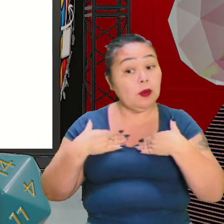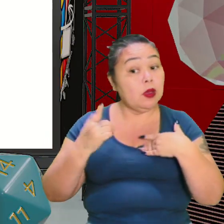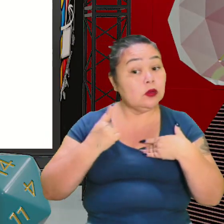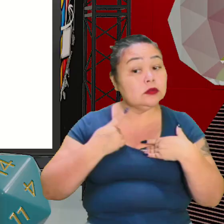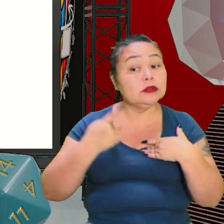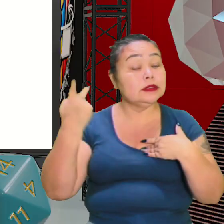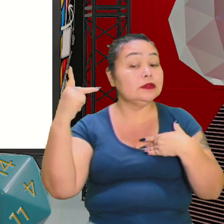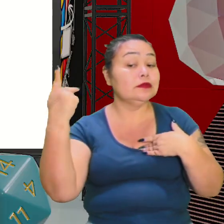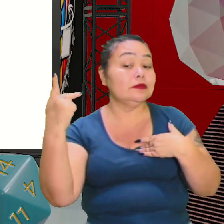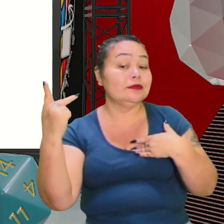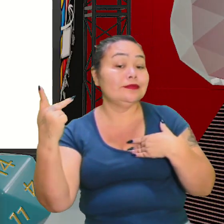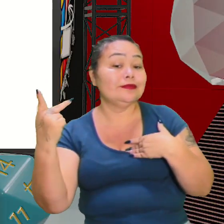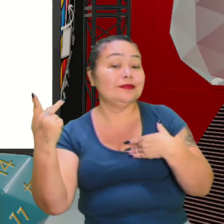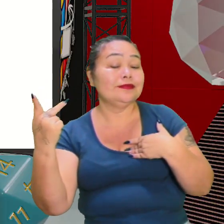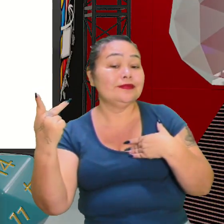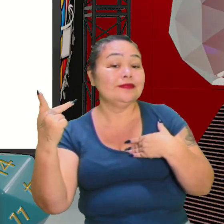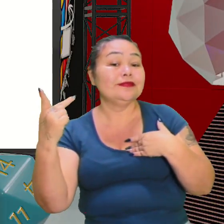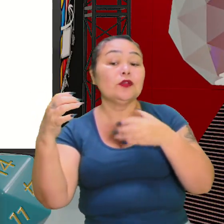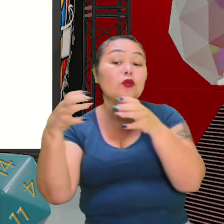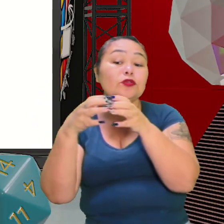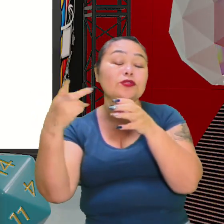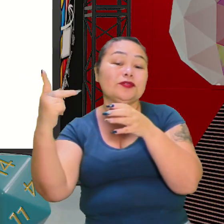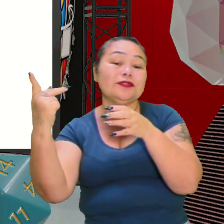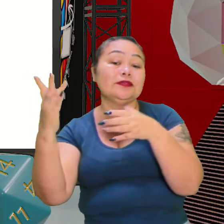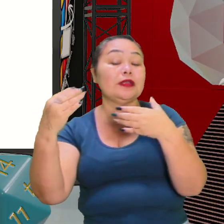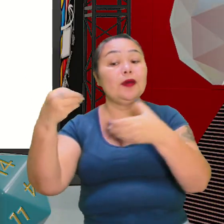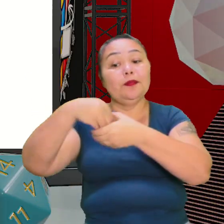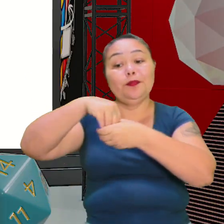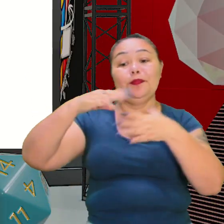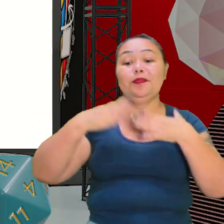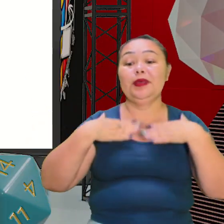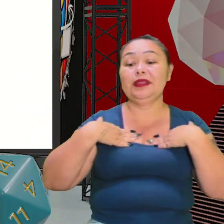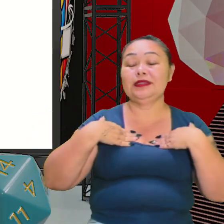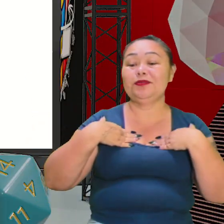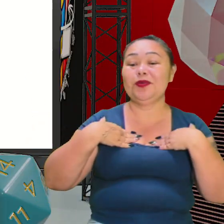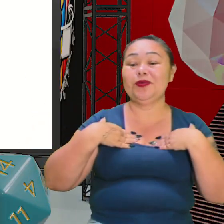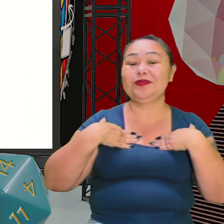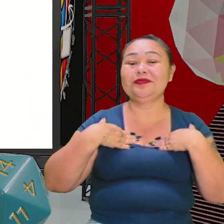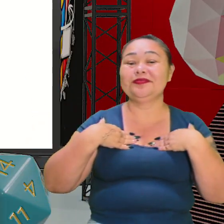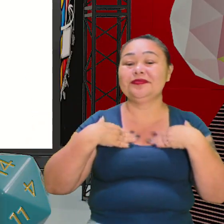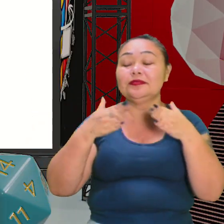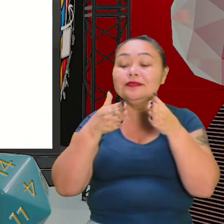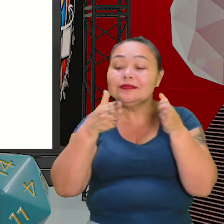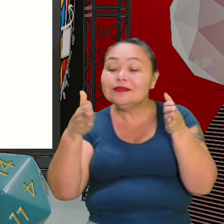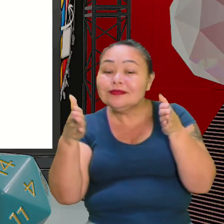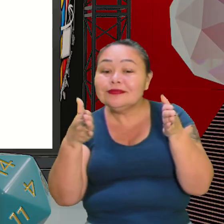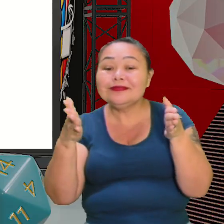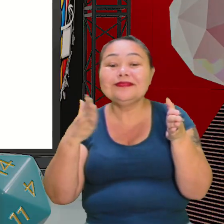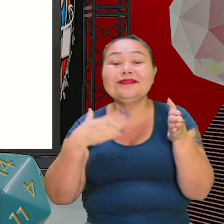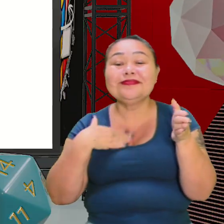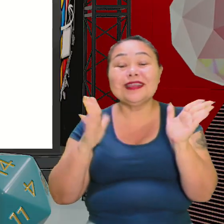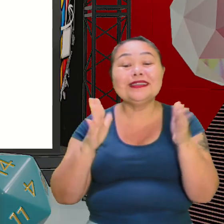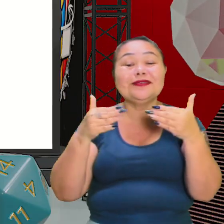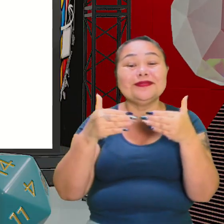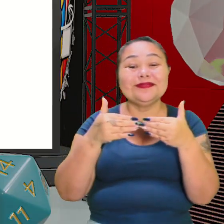terreno, eu coloquei no terreno dele. Então, o conjunto é dele, não pertence ao meu conjunto. Então, o intervalo não vai ser mais um intervalo fechado para mim. Então,